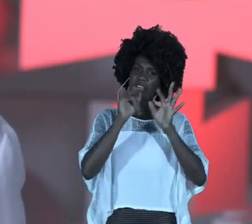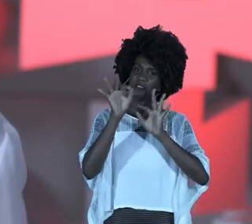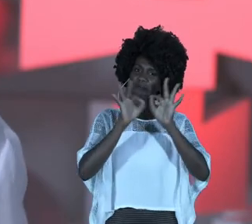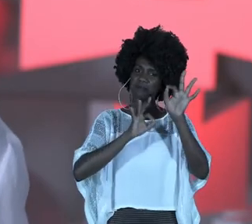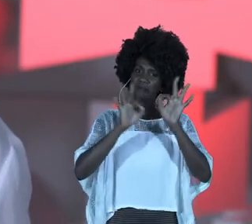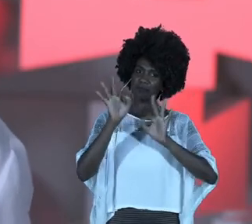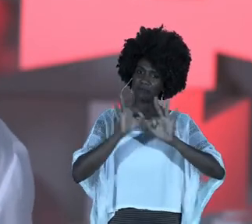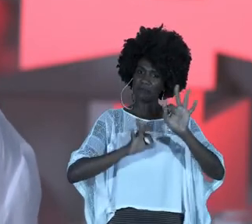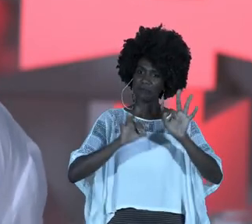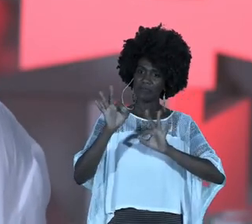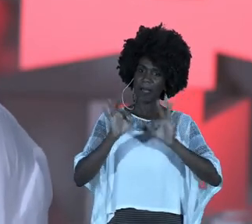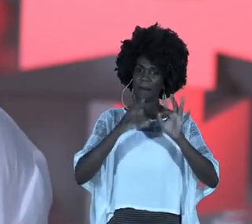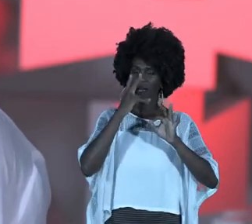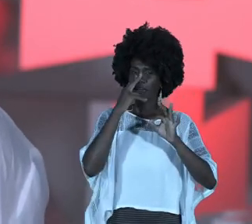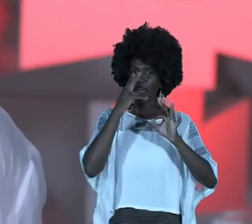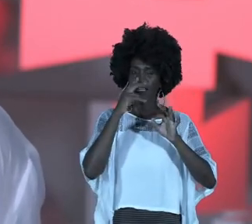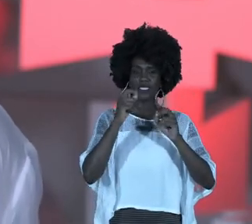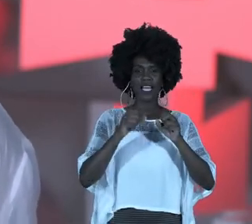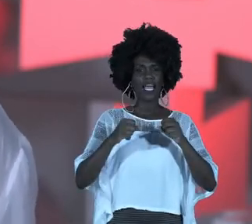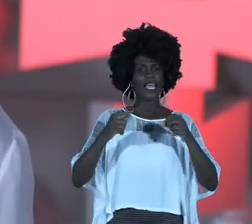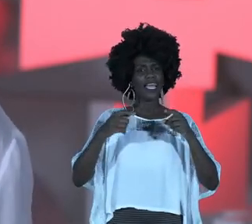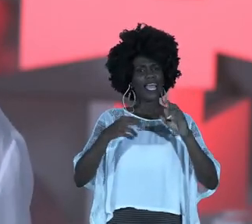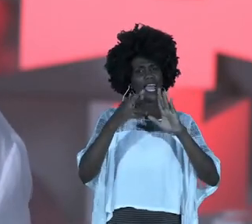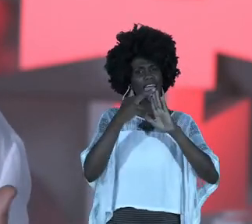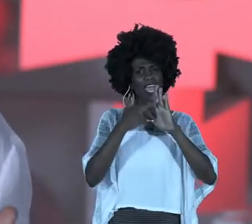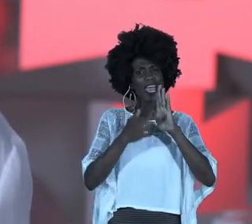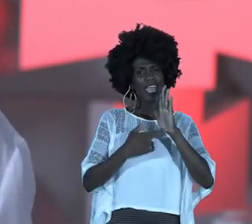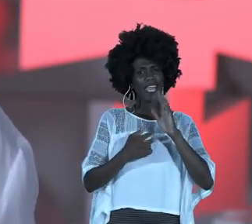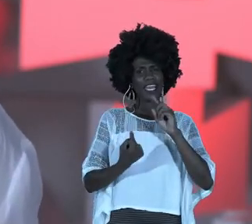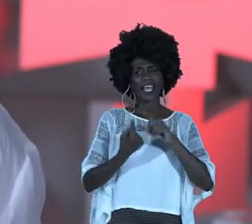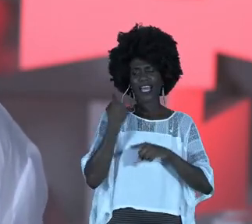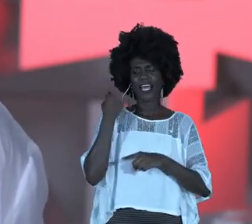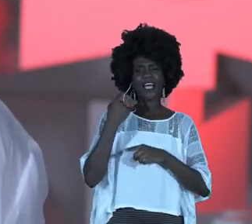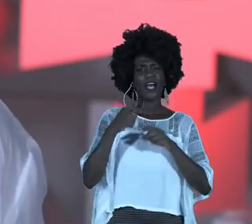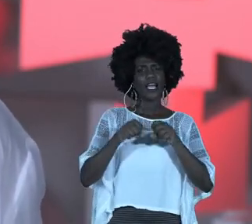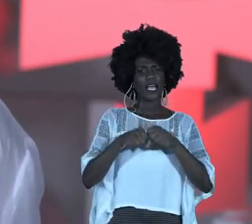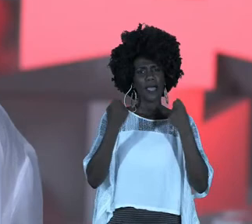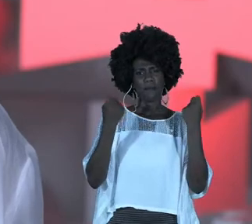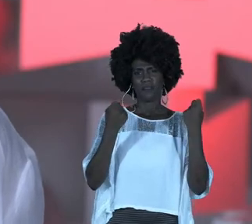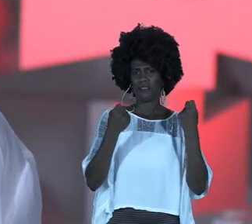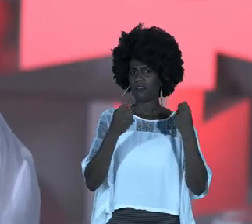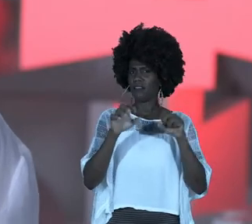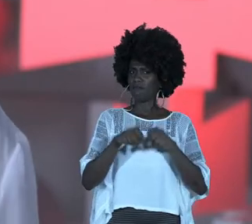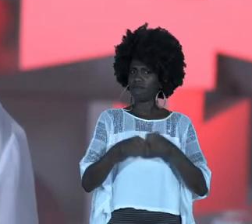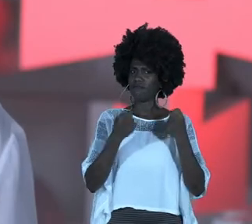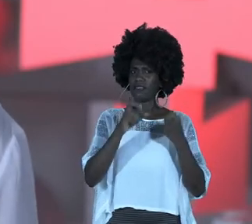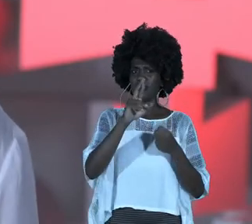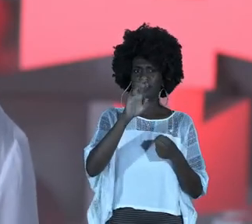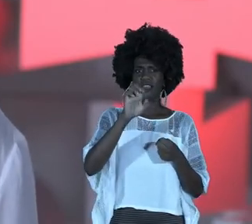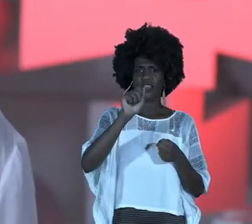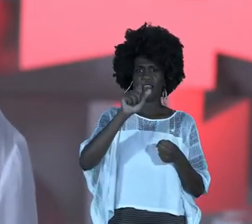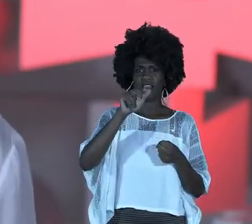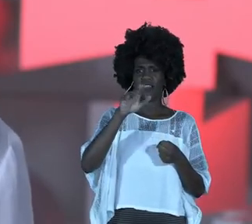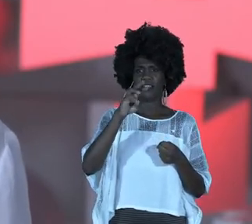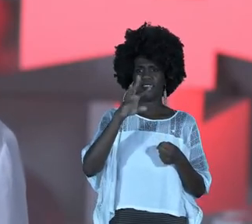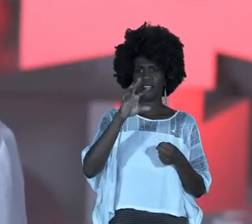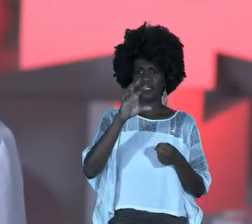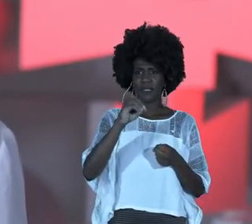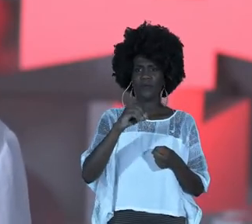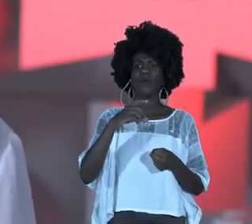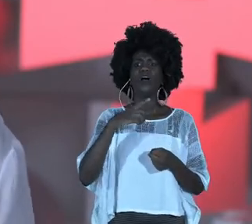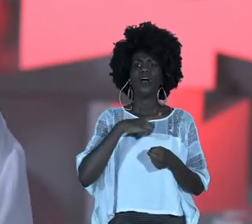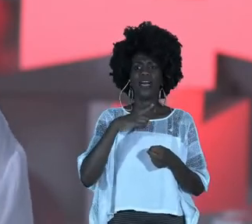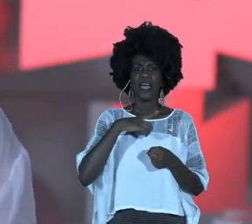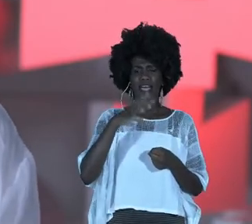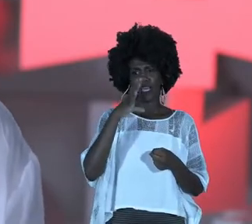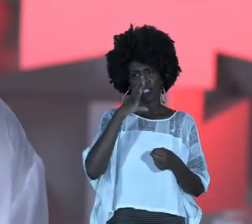de quebra da representação, quebra do realismo. Essa quebra do realismo, ela é associada